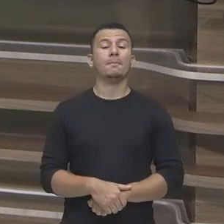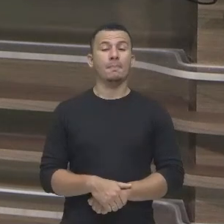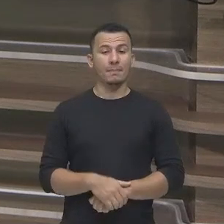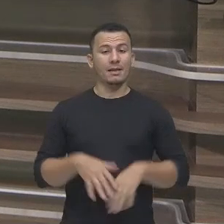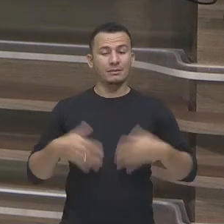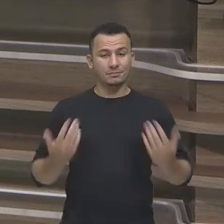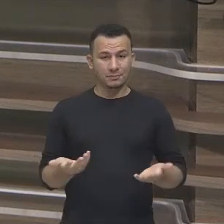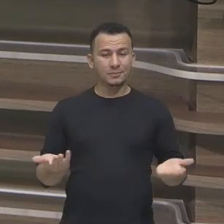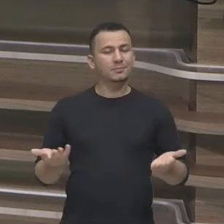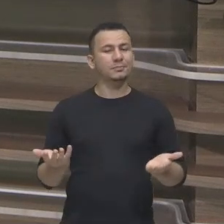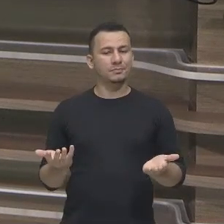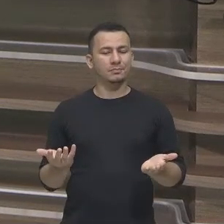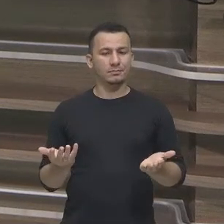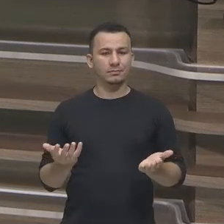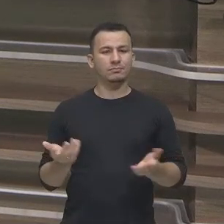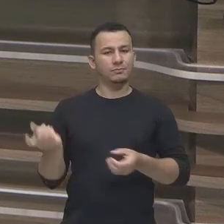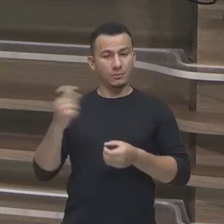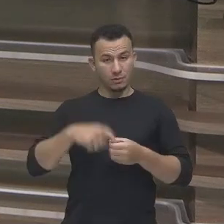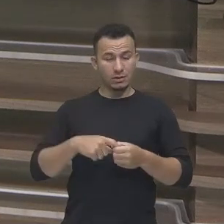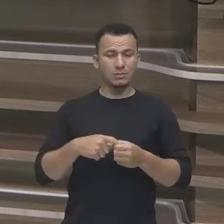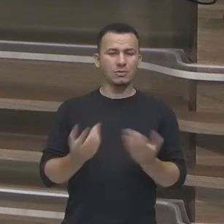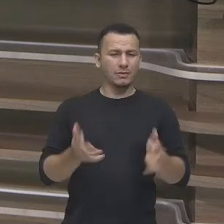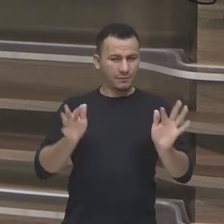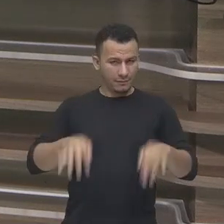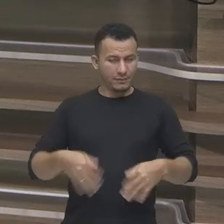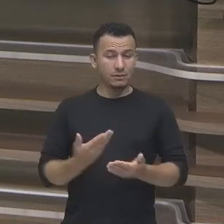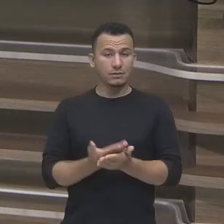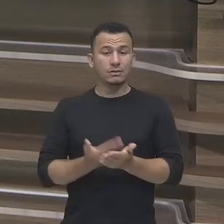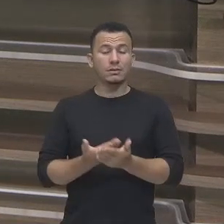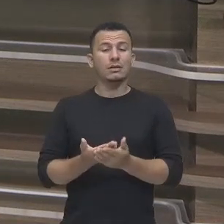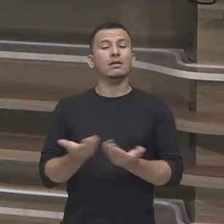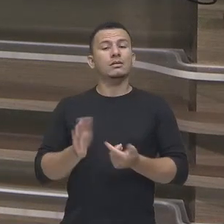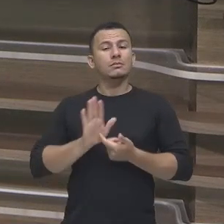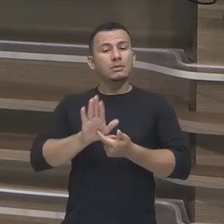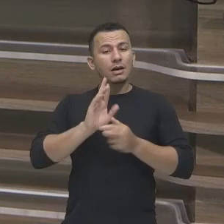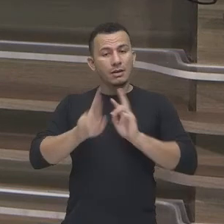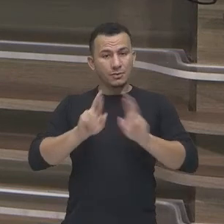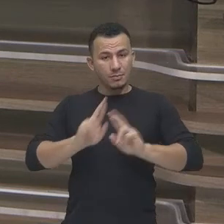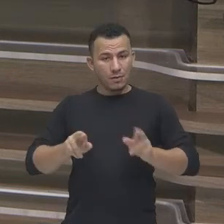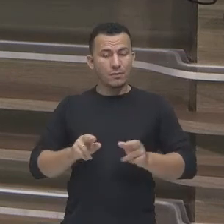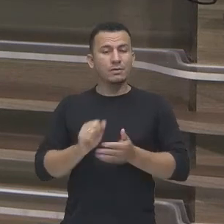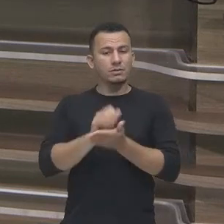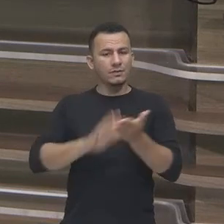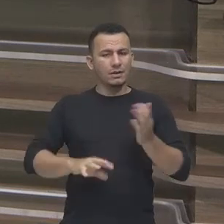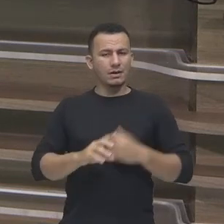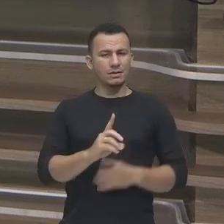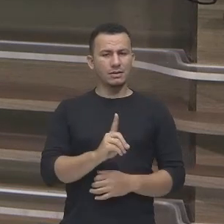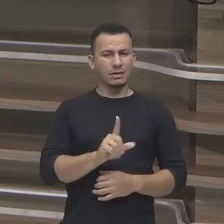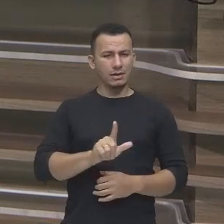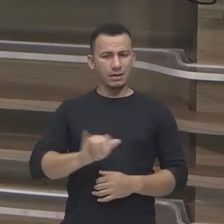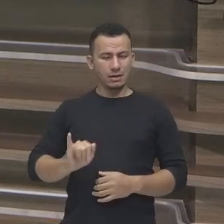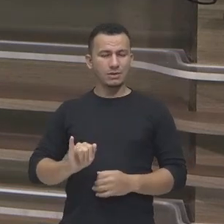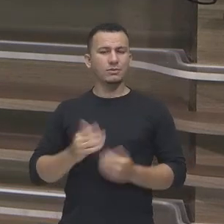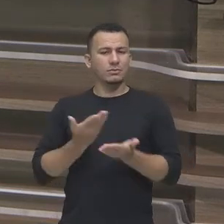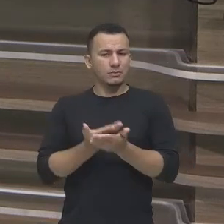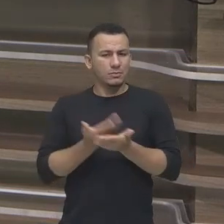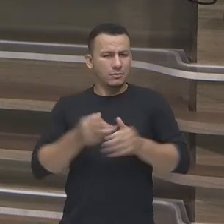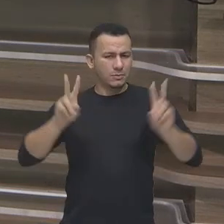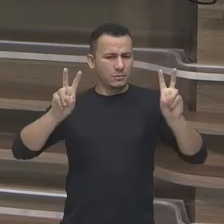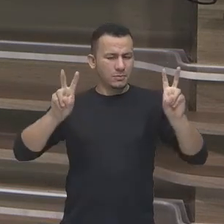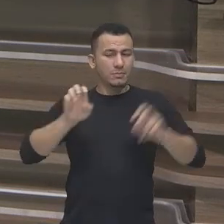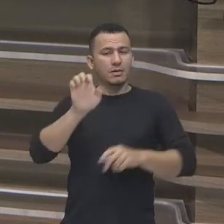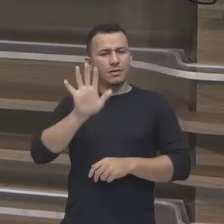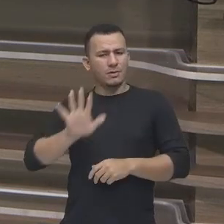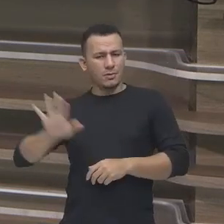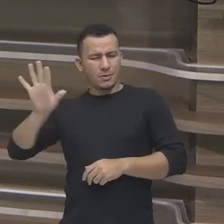Muito bem, pessoal, estamos de volta agora para encerrar a aula de hoje. Vamos para as respostas da DLI dessa aula sobre a Europa Oriental. Alguns